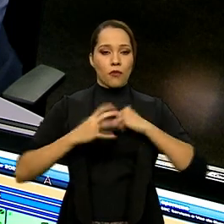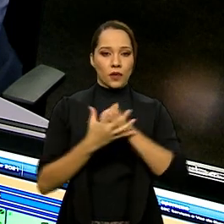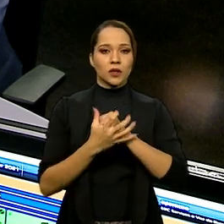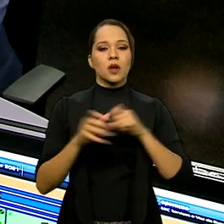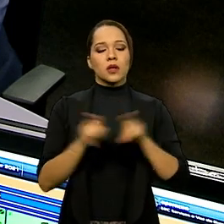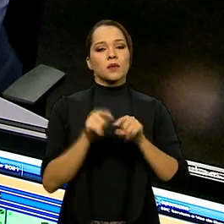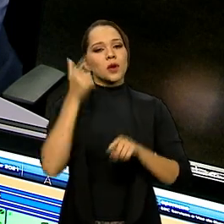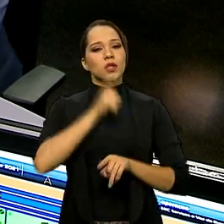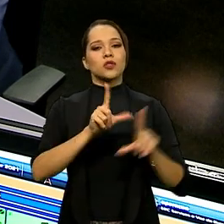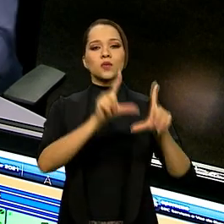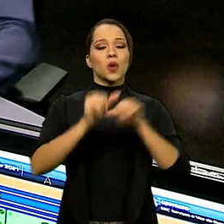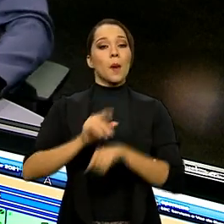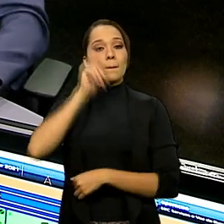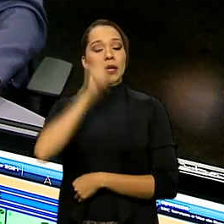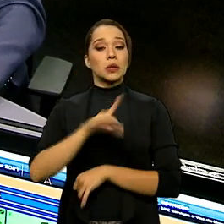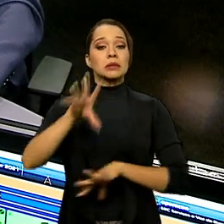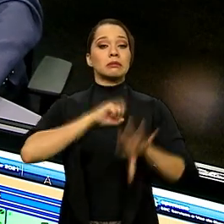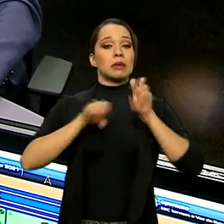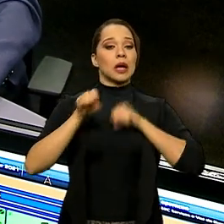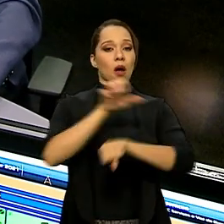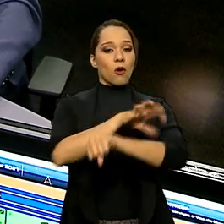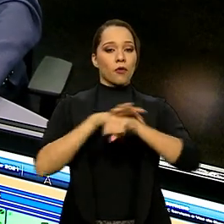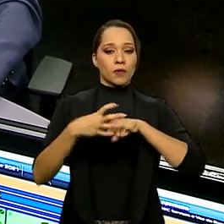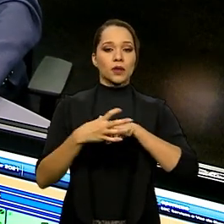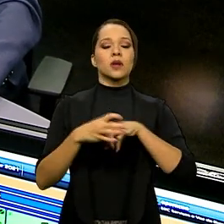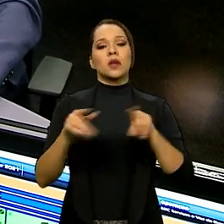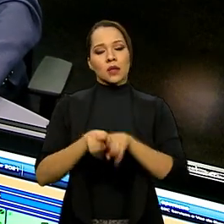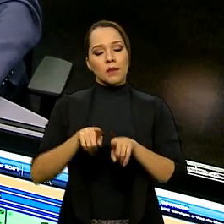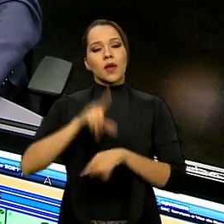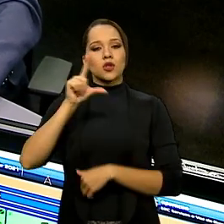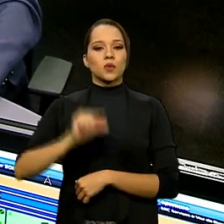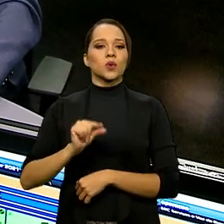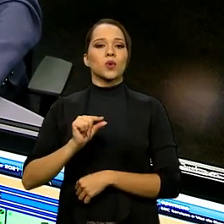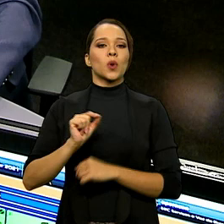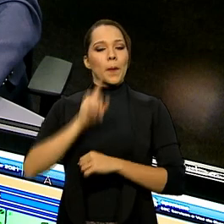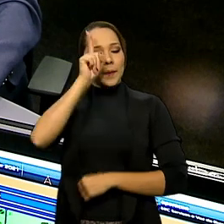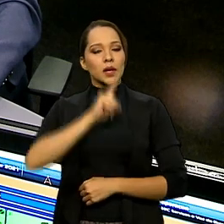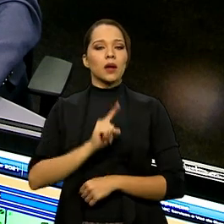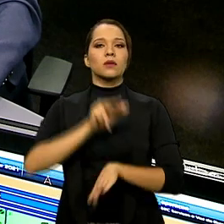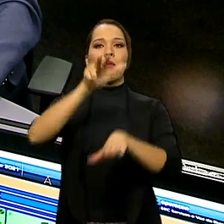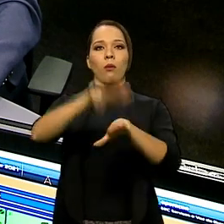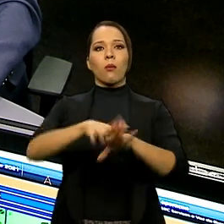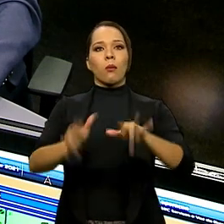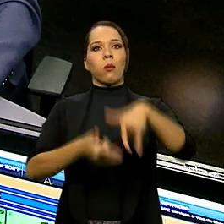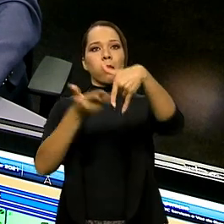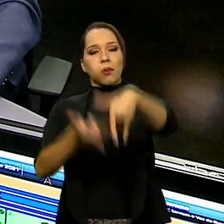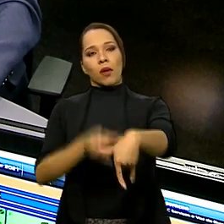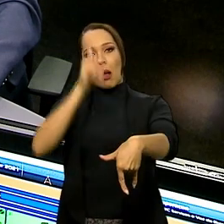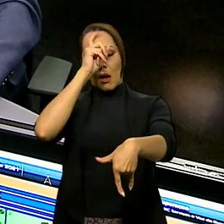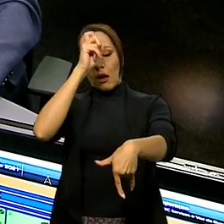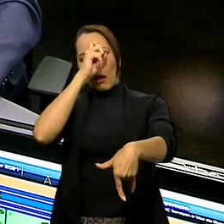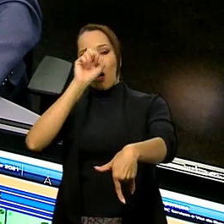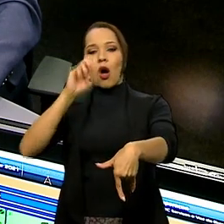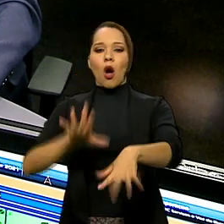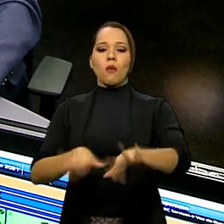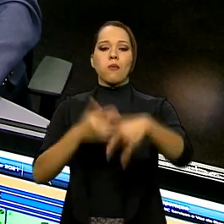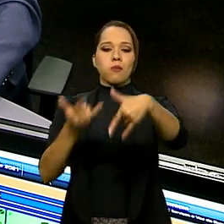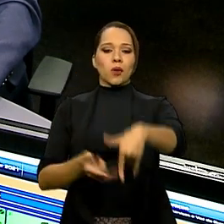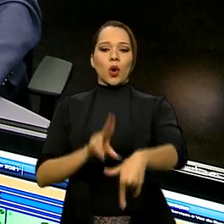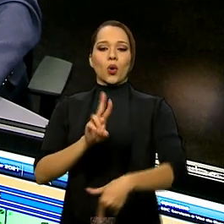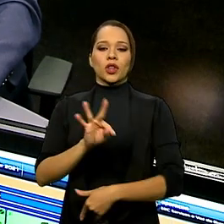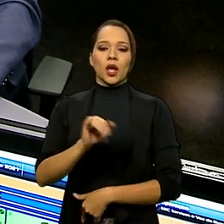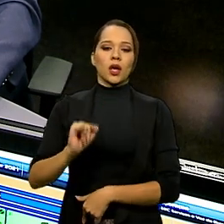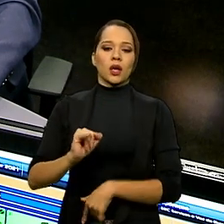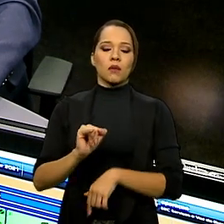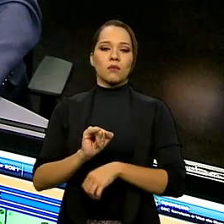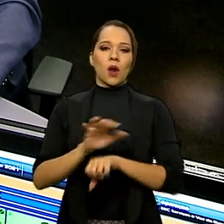diminuir ainda mais o risco de pegar o Covid e ainda mais o risco de se internar em enfermaria ou de se internar em UTI